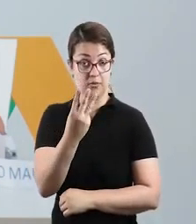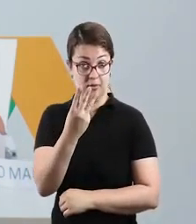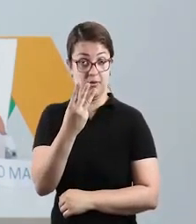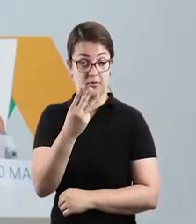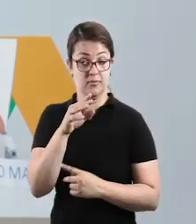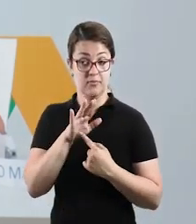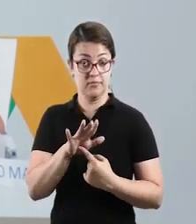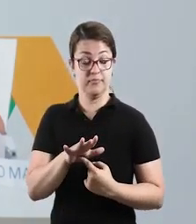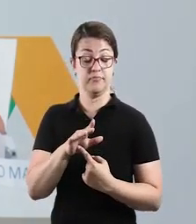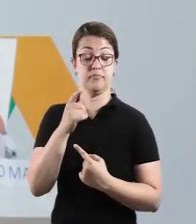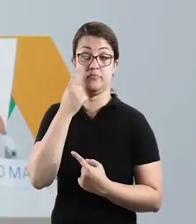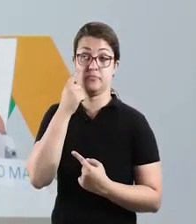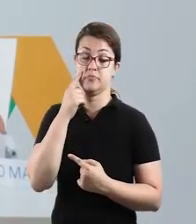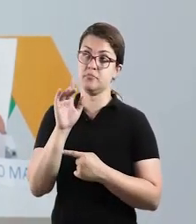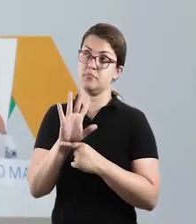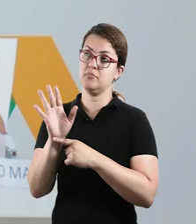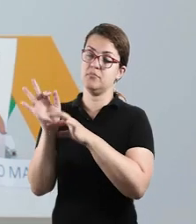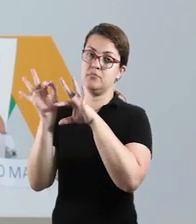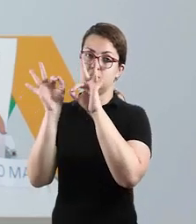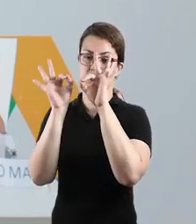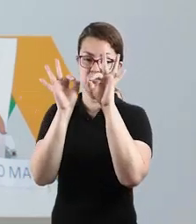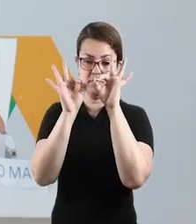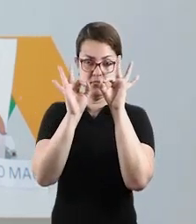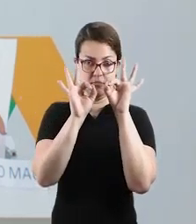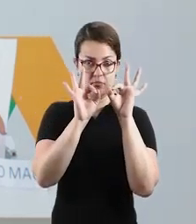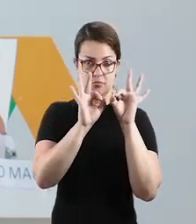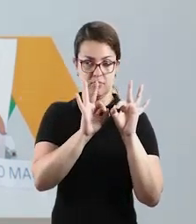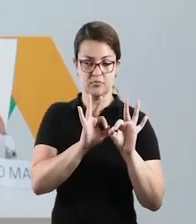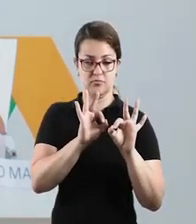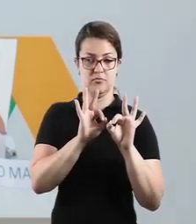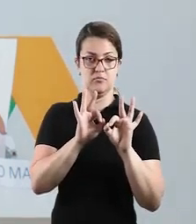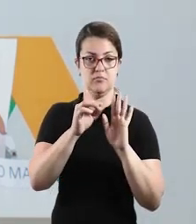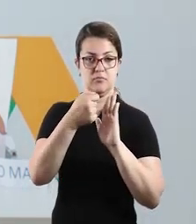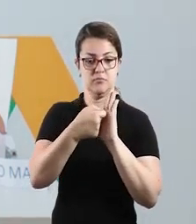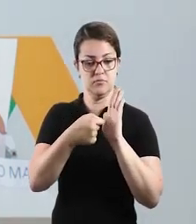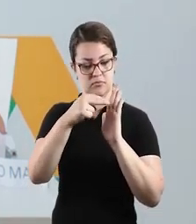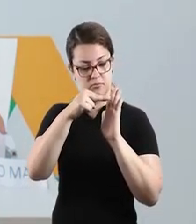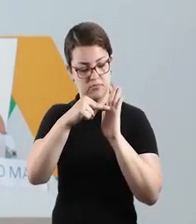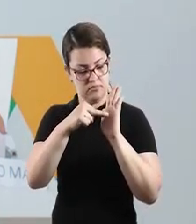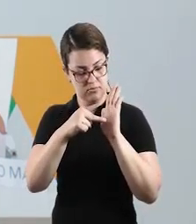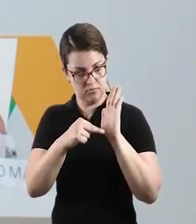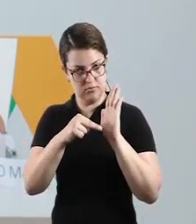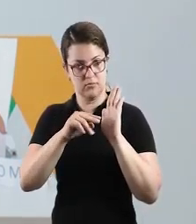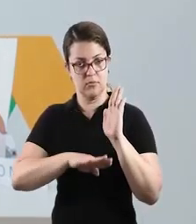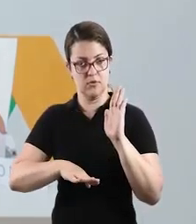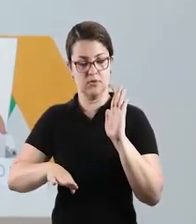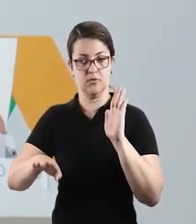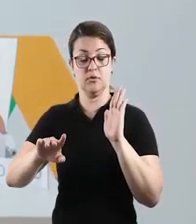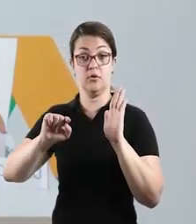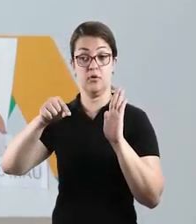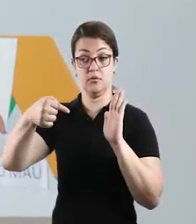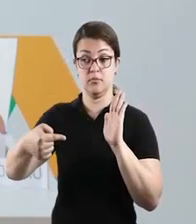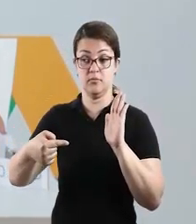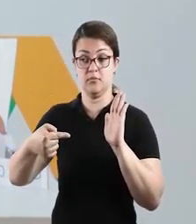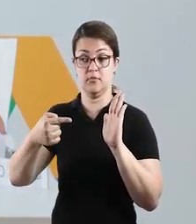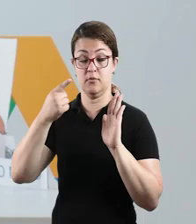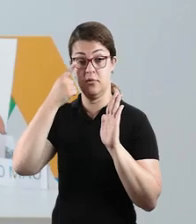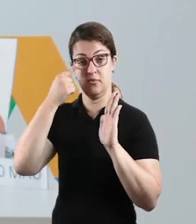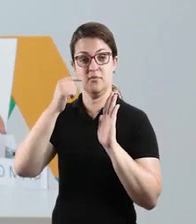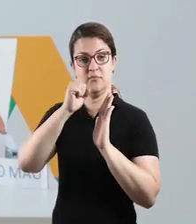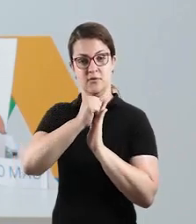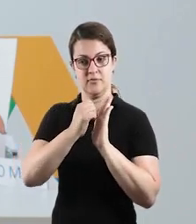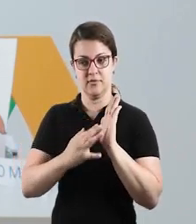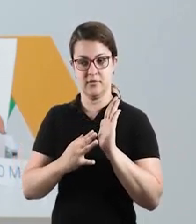Então, vocês vão assistir a história, vão assistir o vídeo, vão ler a história, leiam para a criança e depois vocês vão para